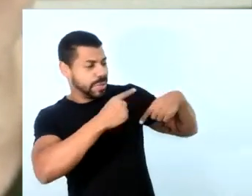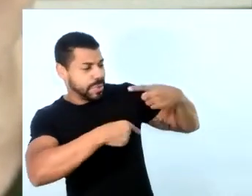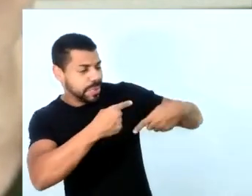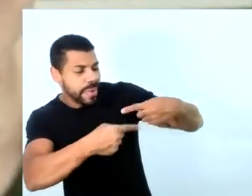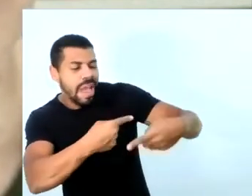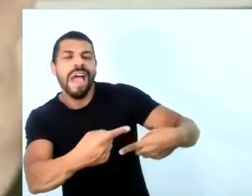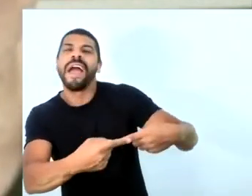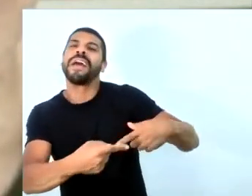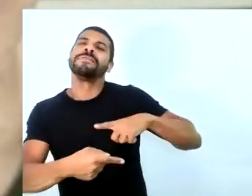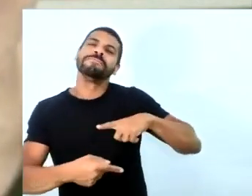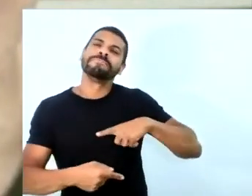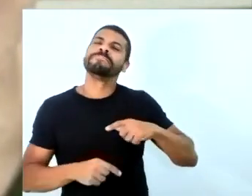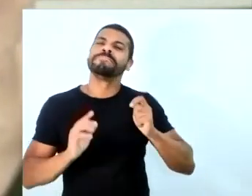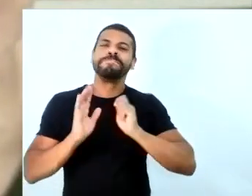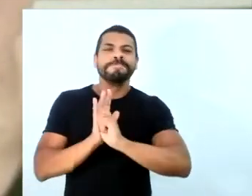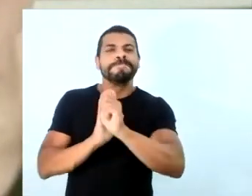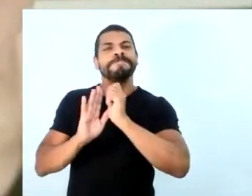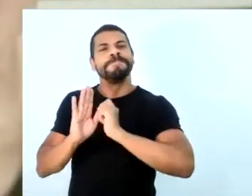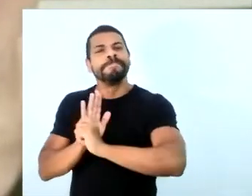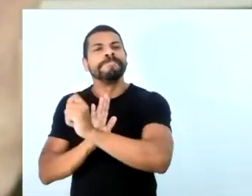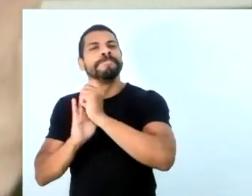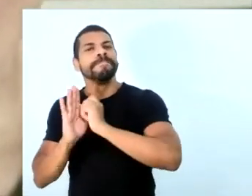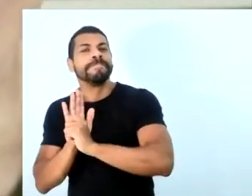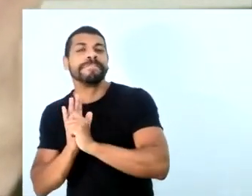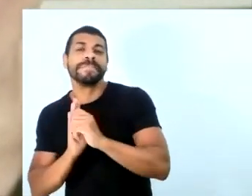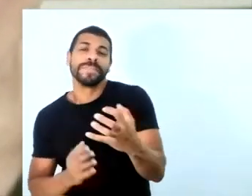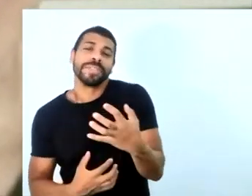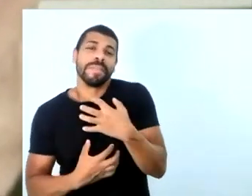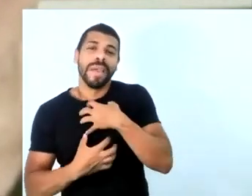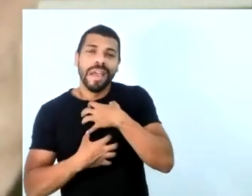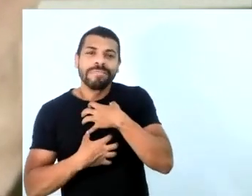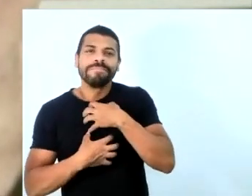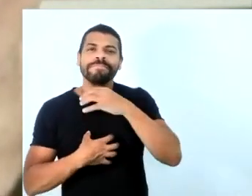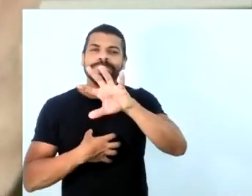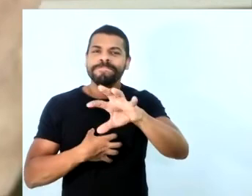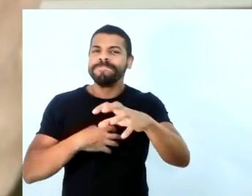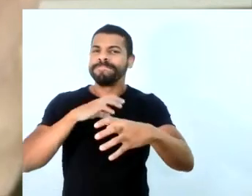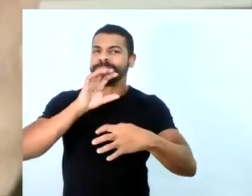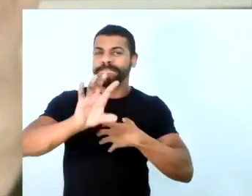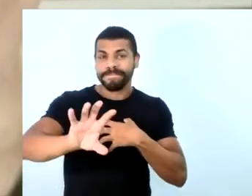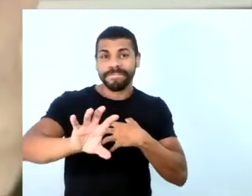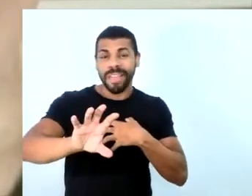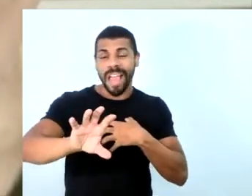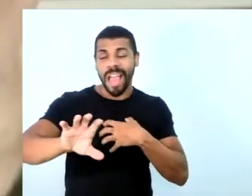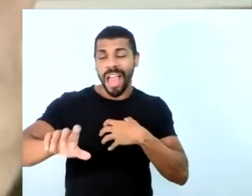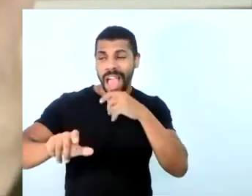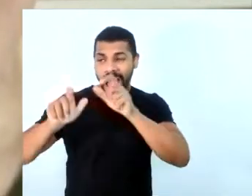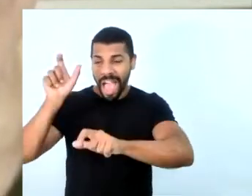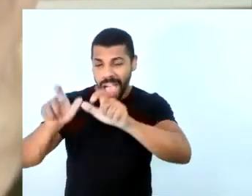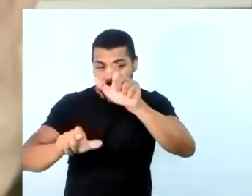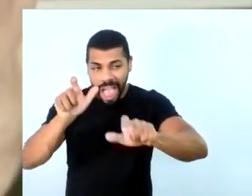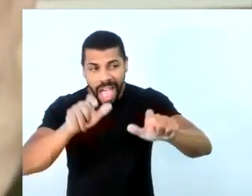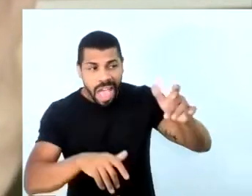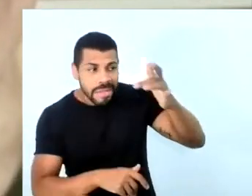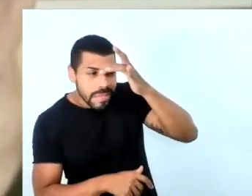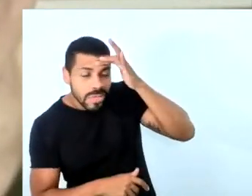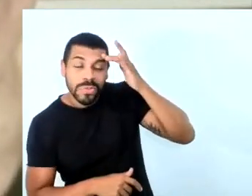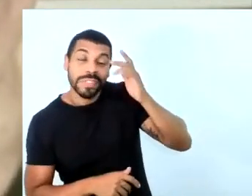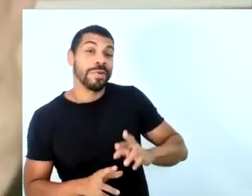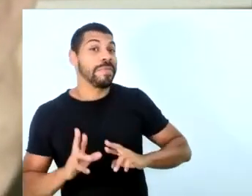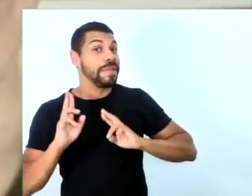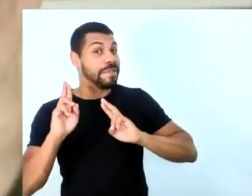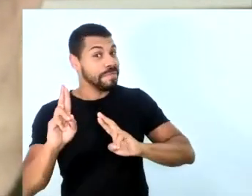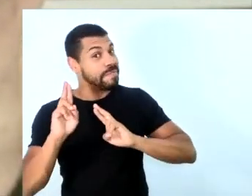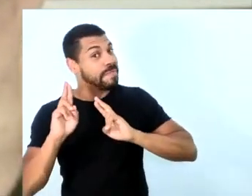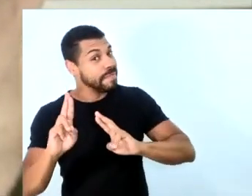né, falando sobre cartas e falando sobre afeto, sabe? A gente está num lugar que a gente fala um pouco sobre afeto,